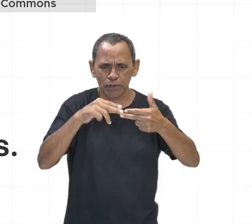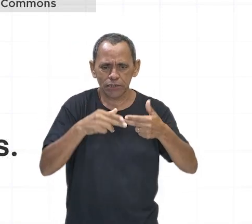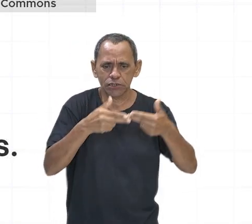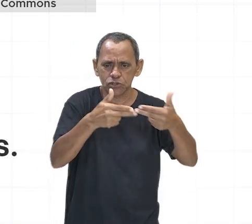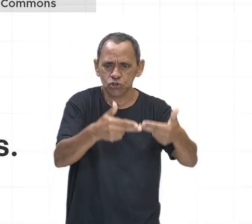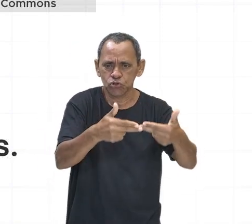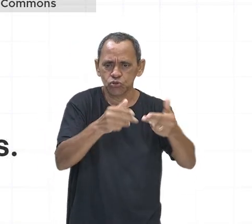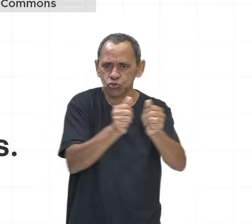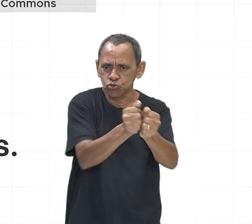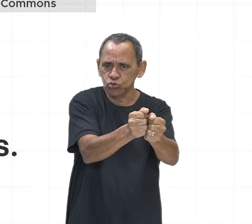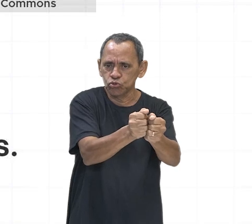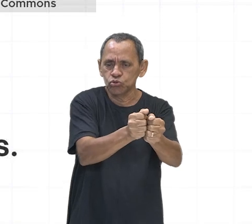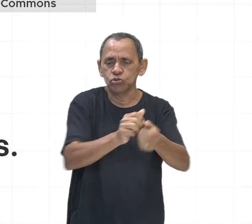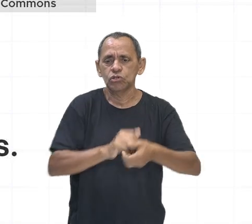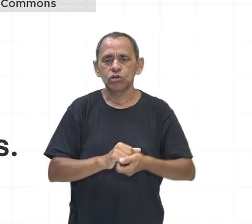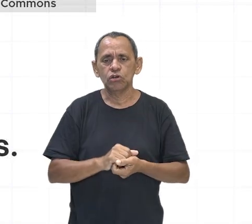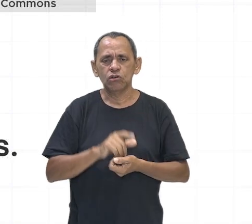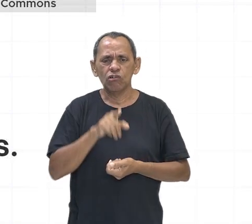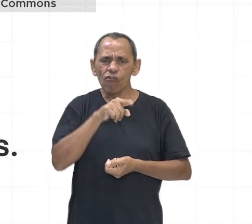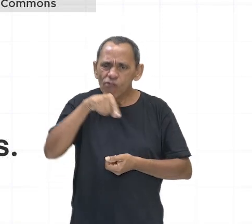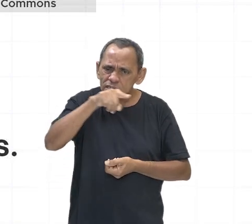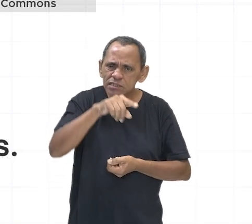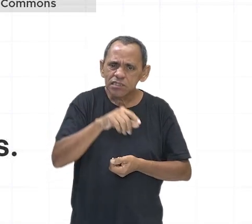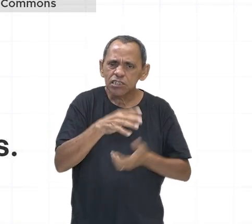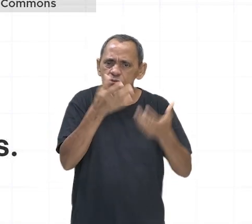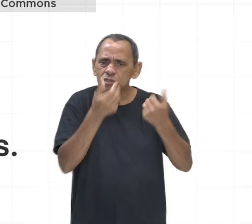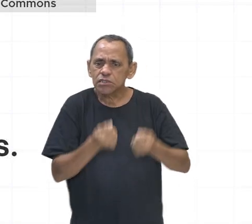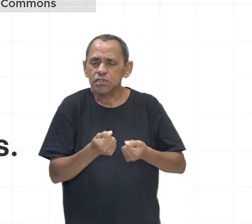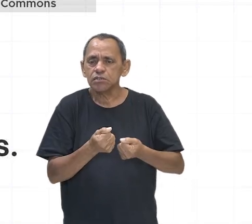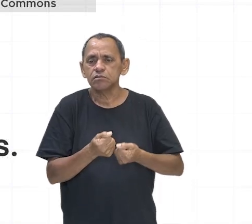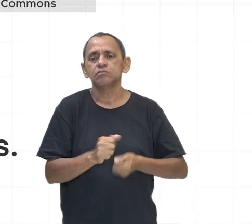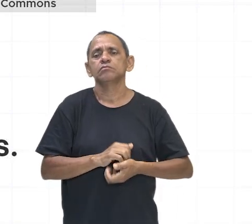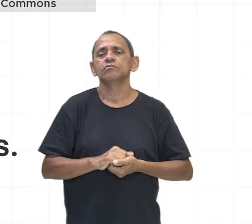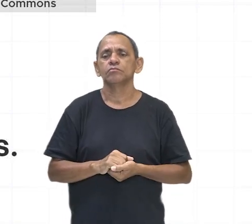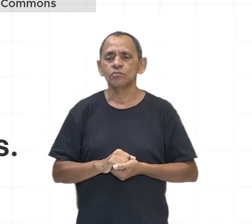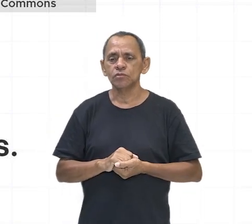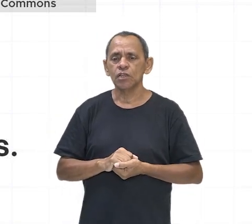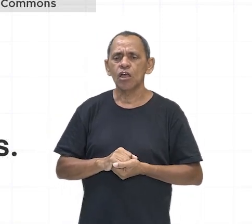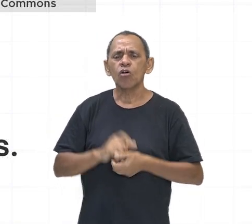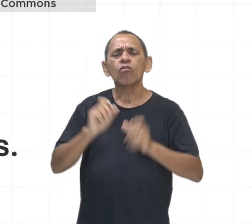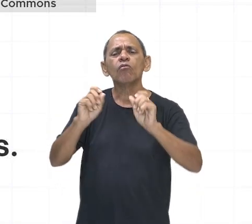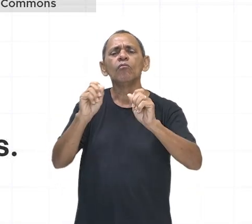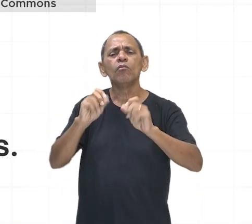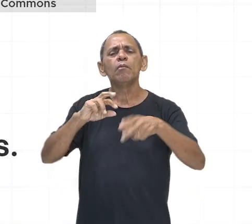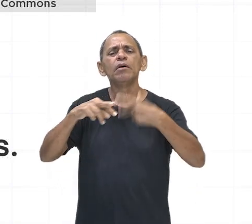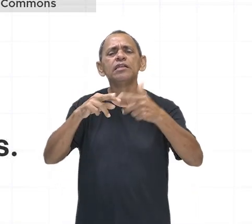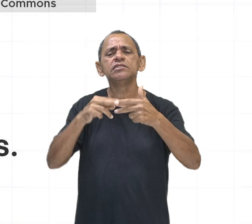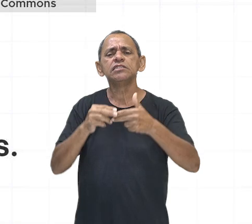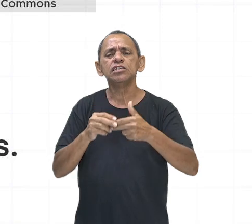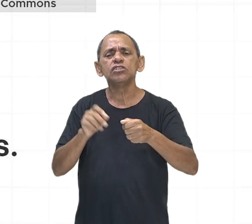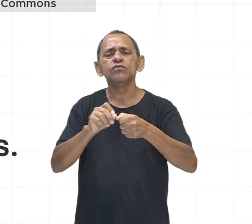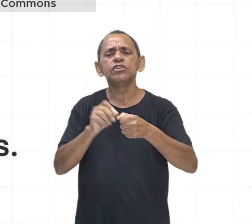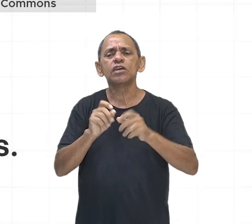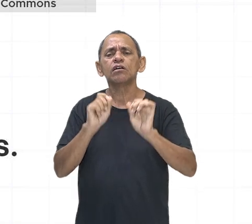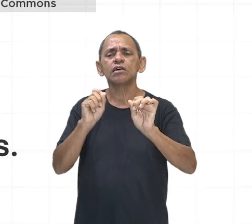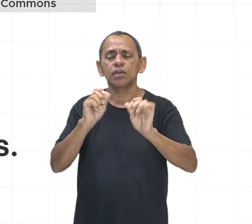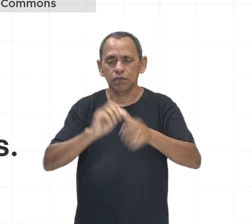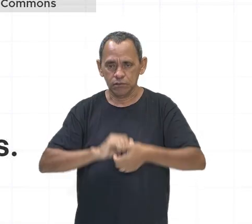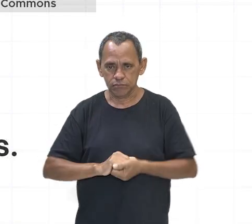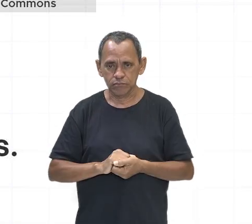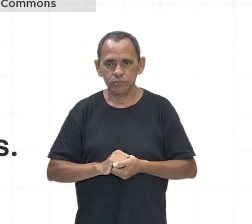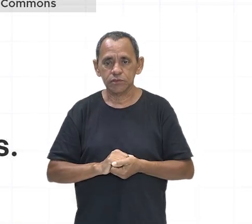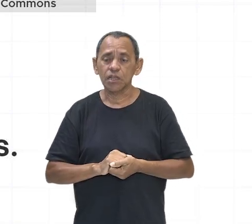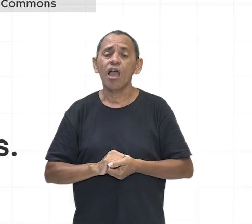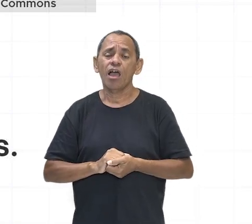fica o presente?" "Com quem o levou", disse um dos alunos. Então ouçam e aprendam.